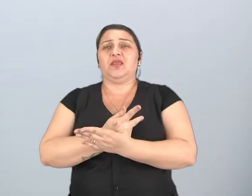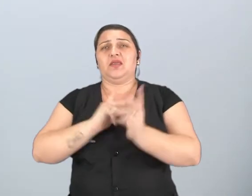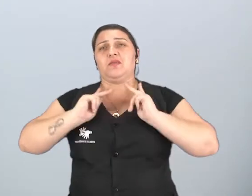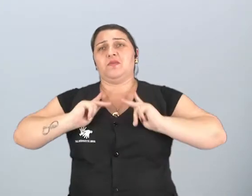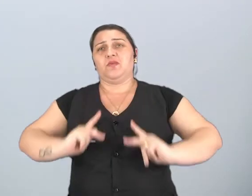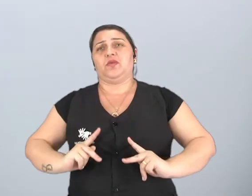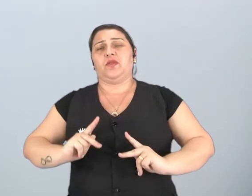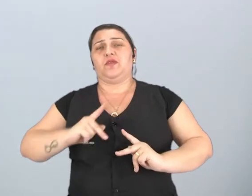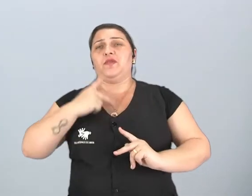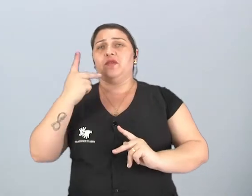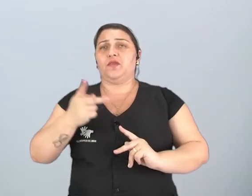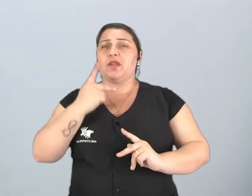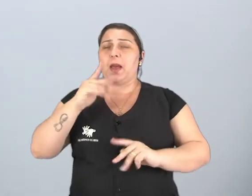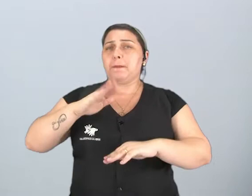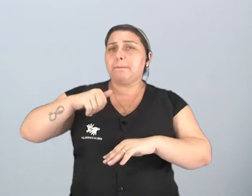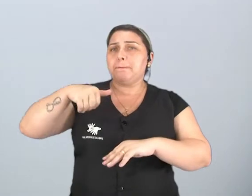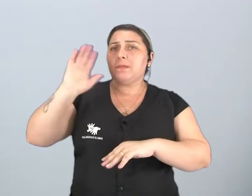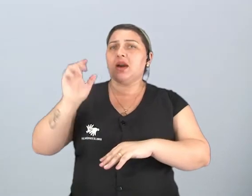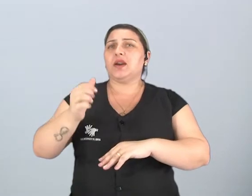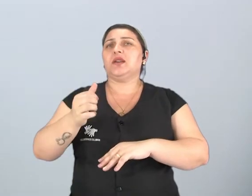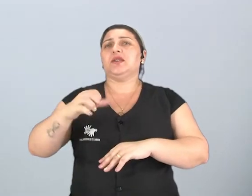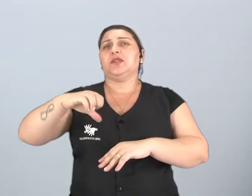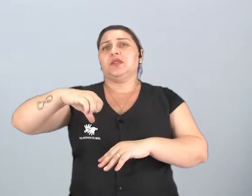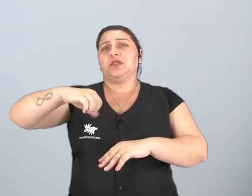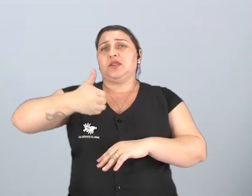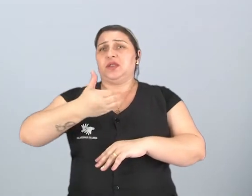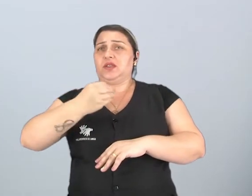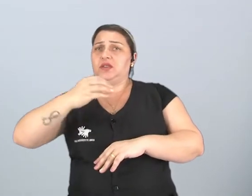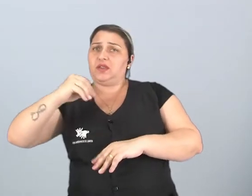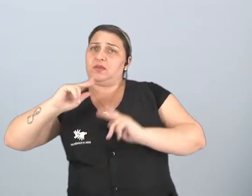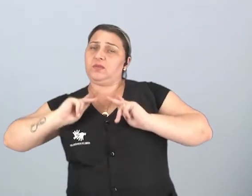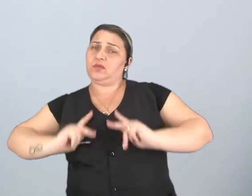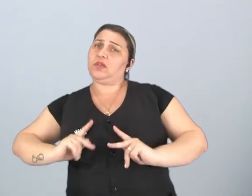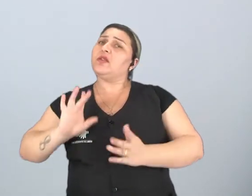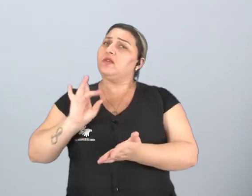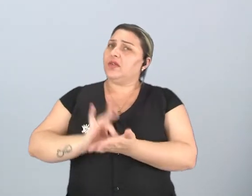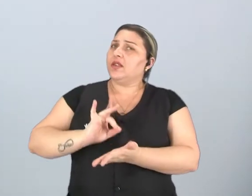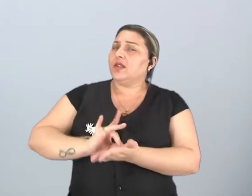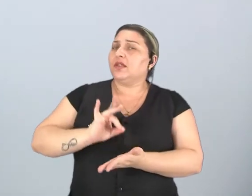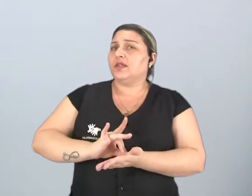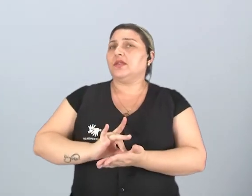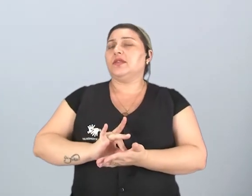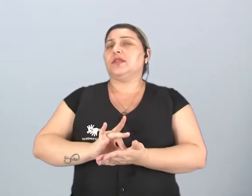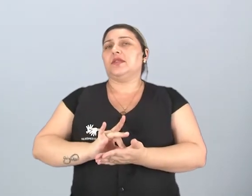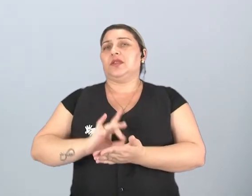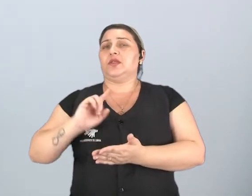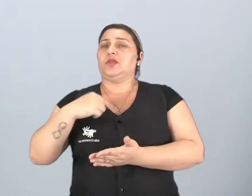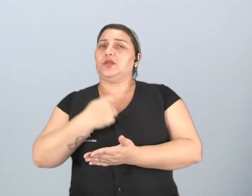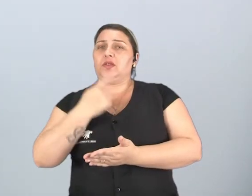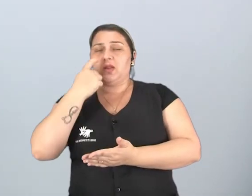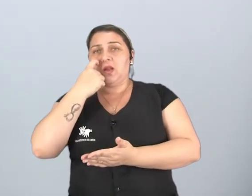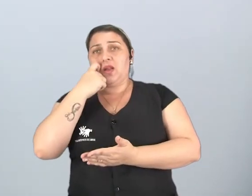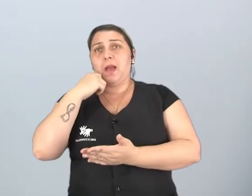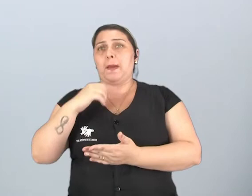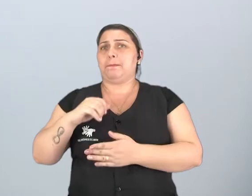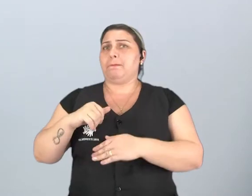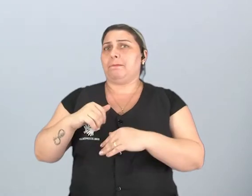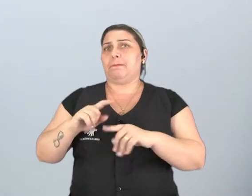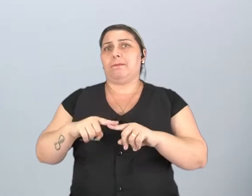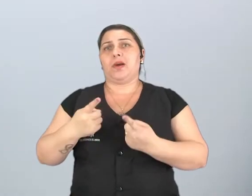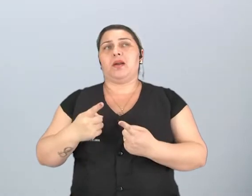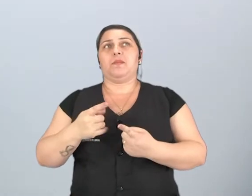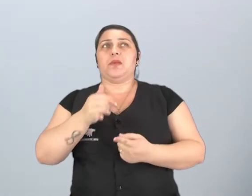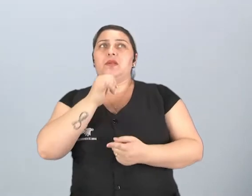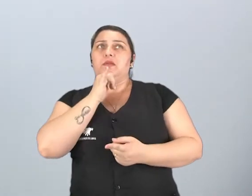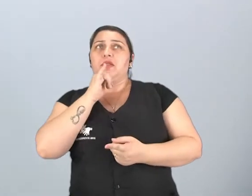quando a gente fala que a gente tem mais de 100 posturas durante o dia, realmente, a gente fala assim, nossa, é muito, não, mas não é.